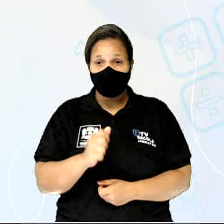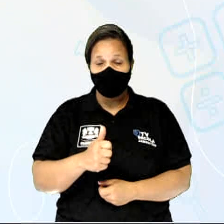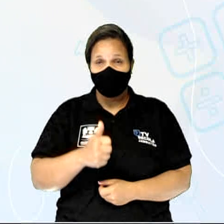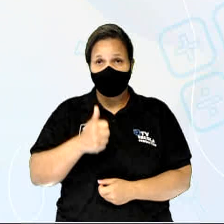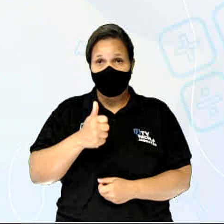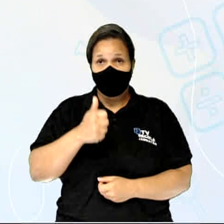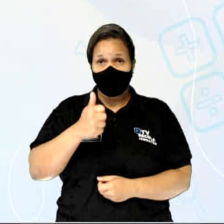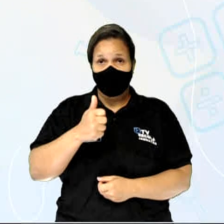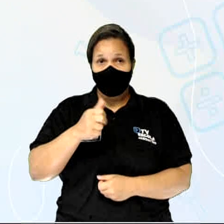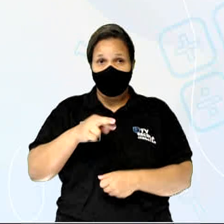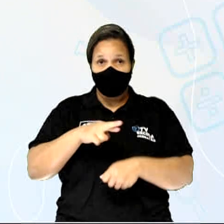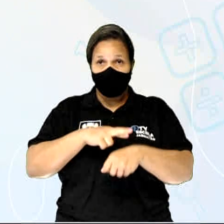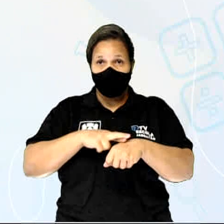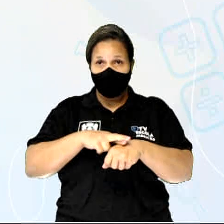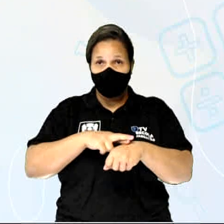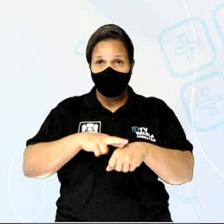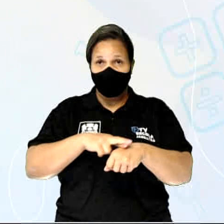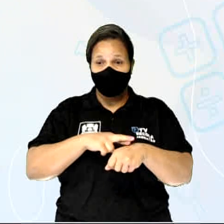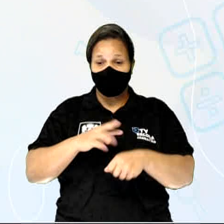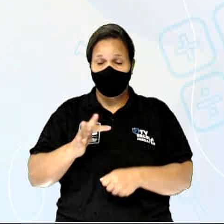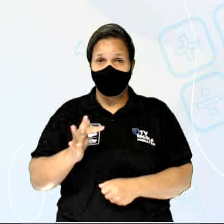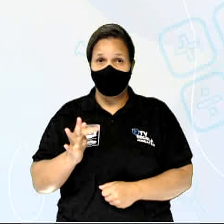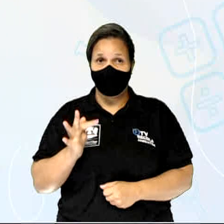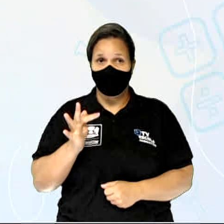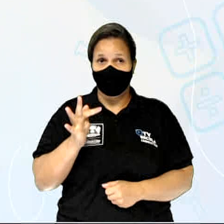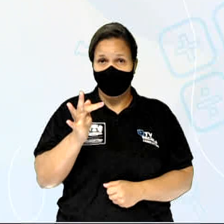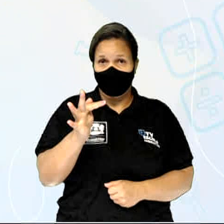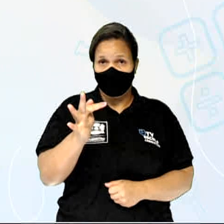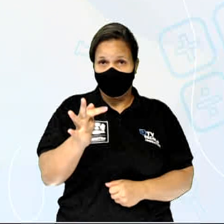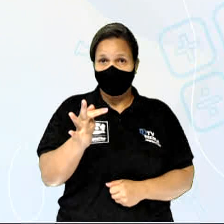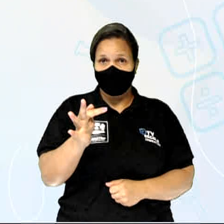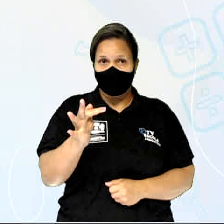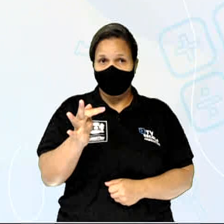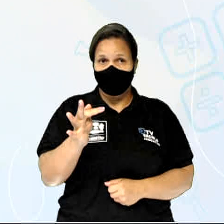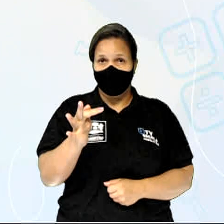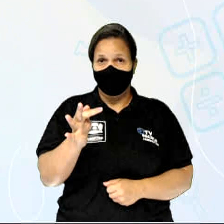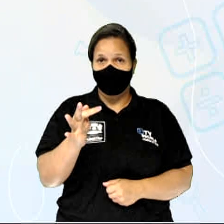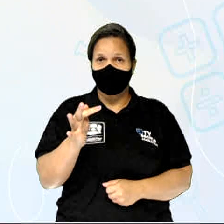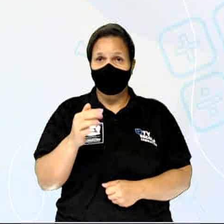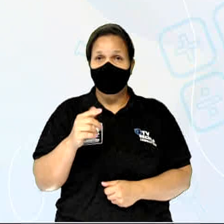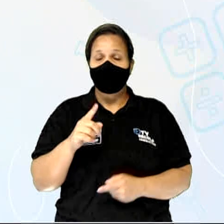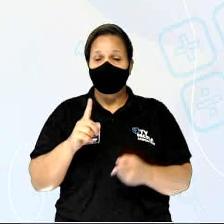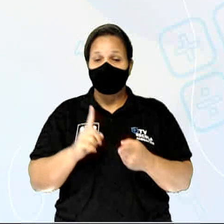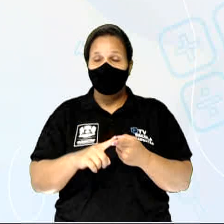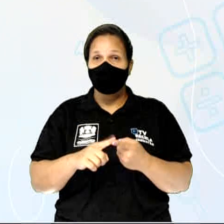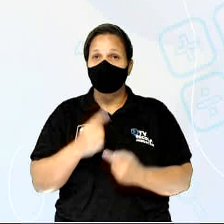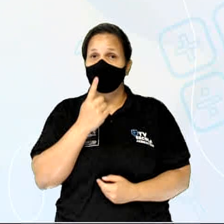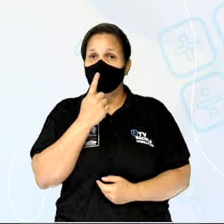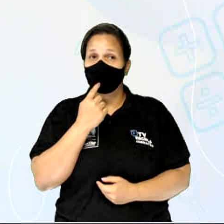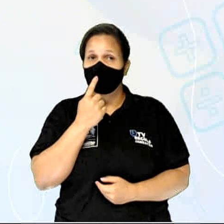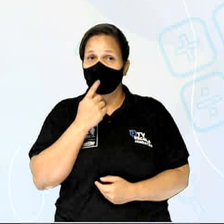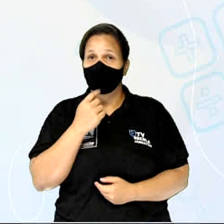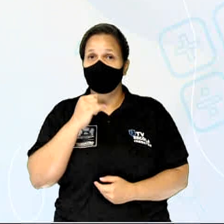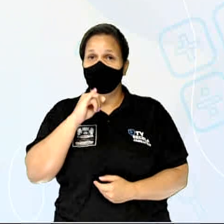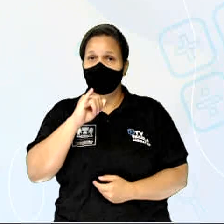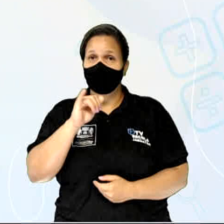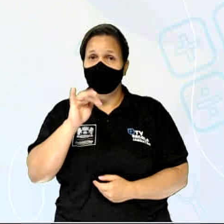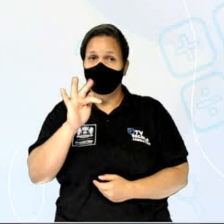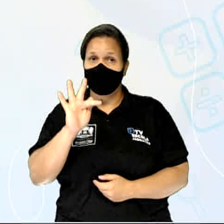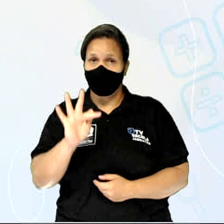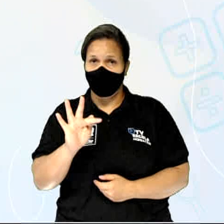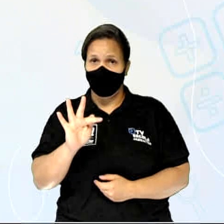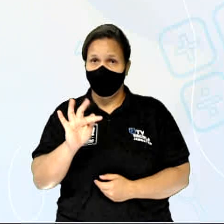ela está no futuro, eu tenho o if, e daí eu tenho a próxima sentença